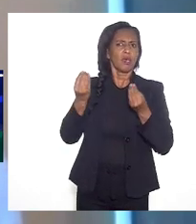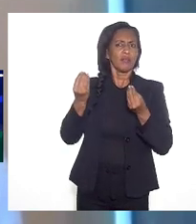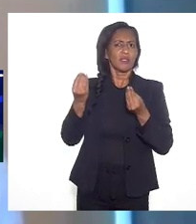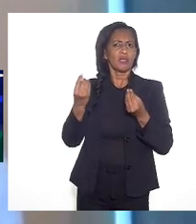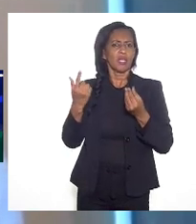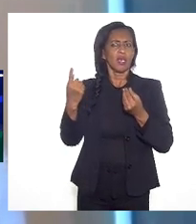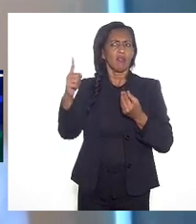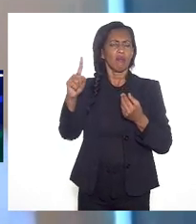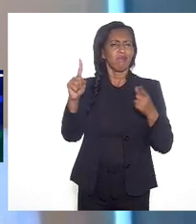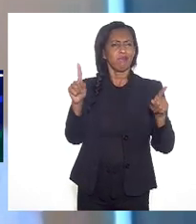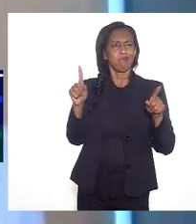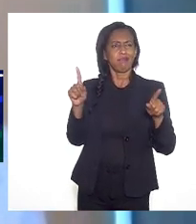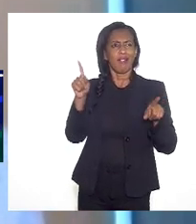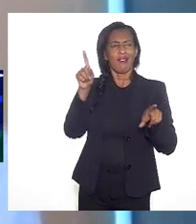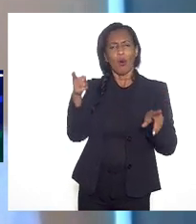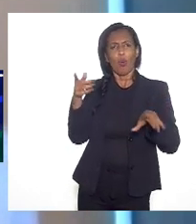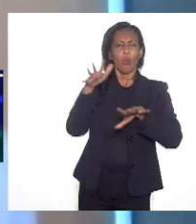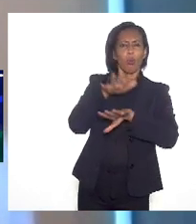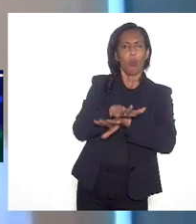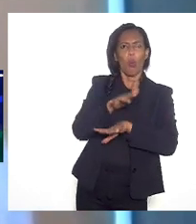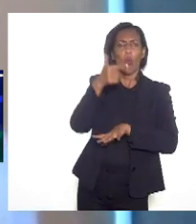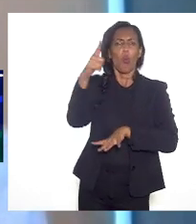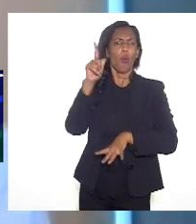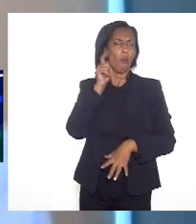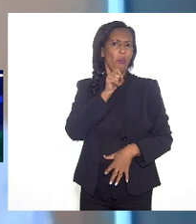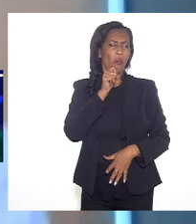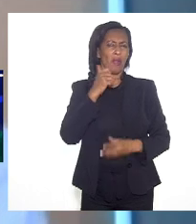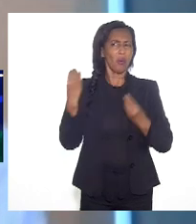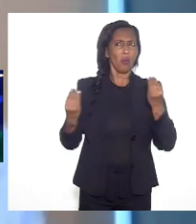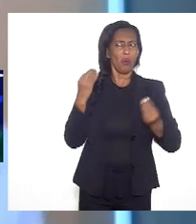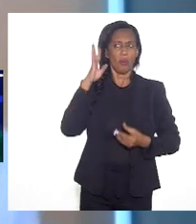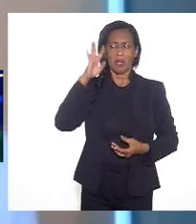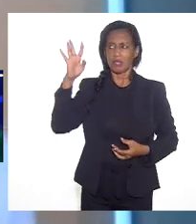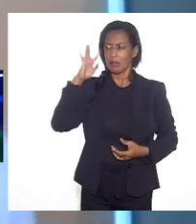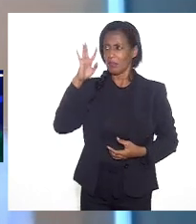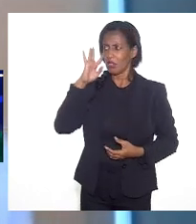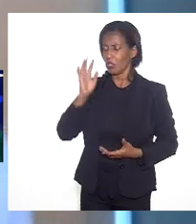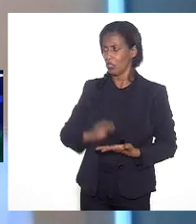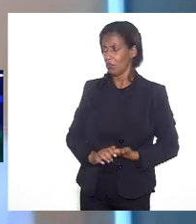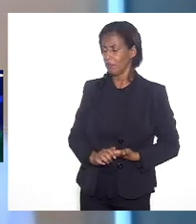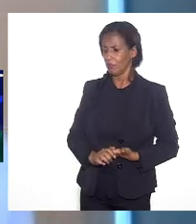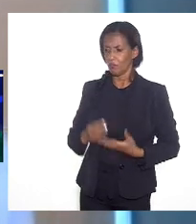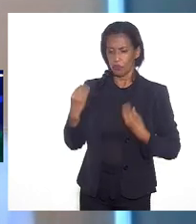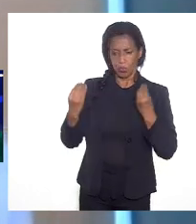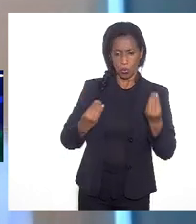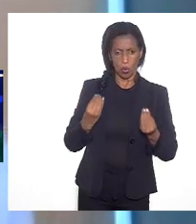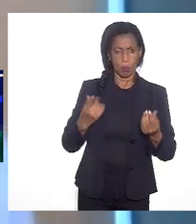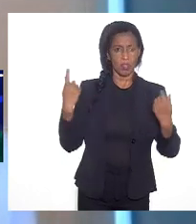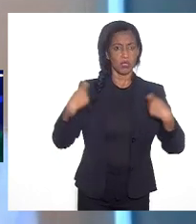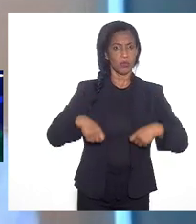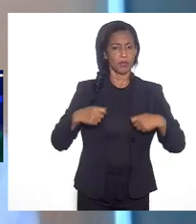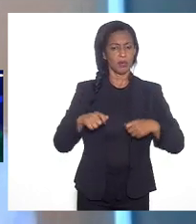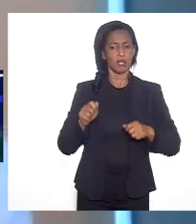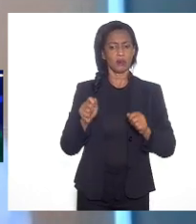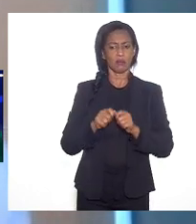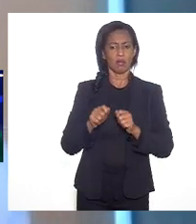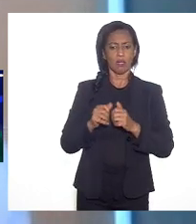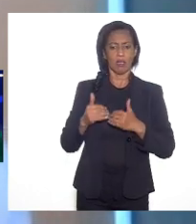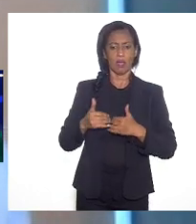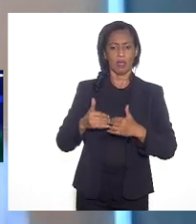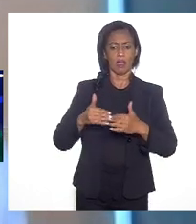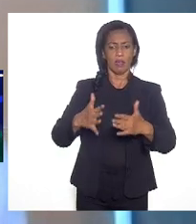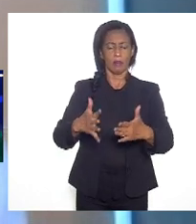com outra mulher? Como é que esses nossos jovens imaginam essa relação e a relação que eles devem ter com a mulher a partir